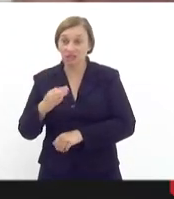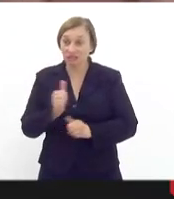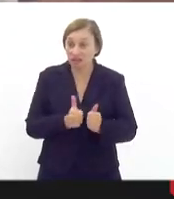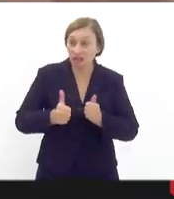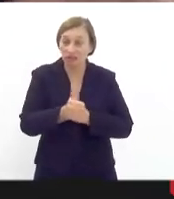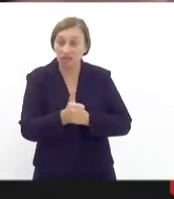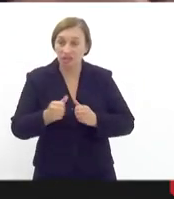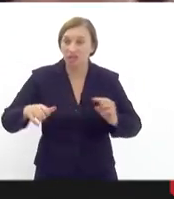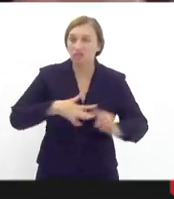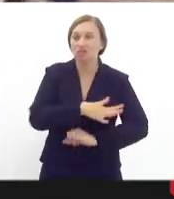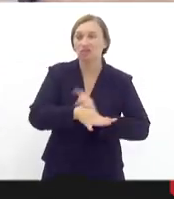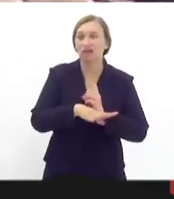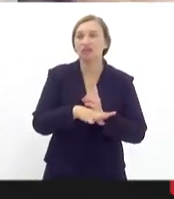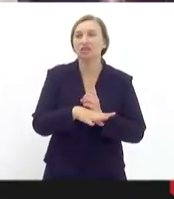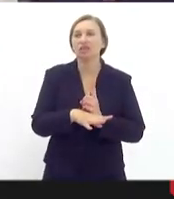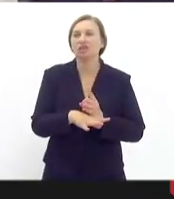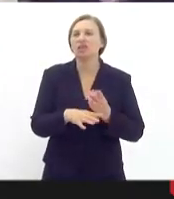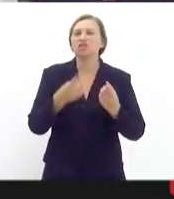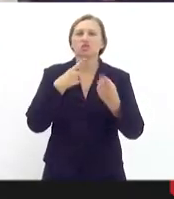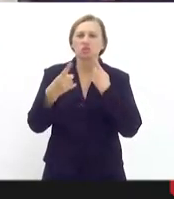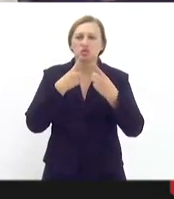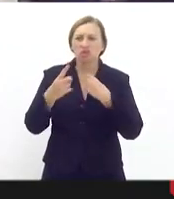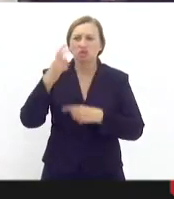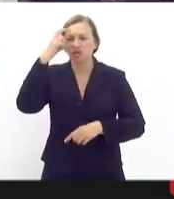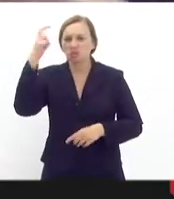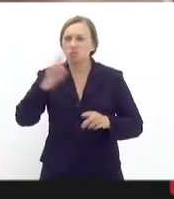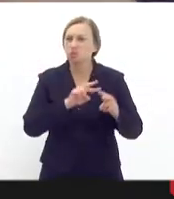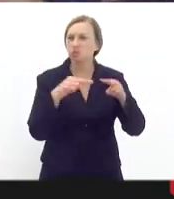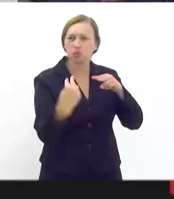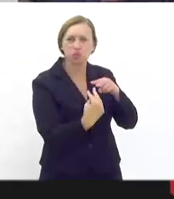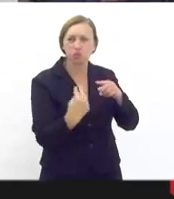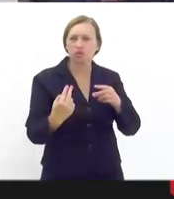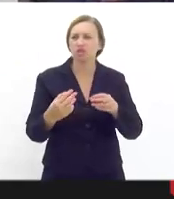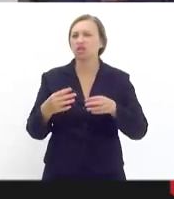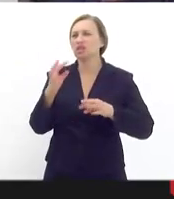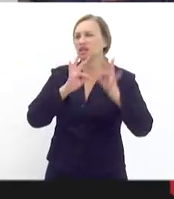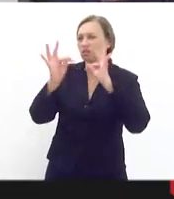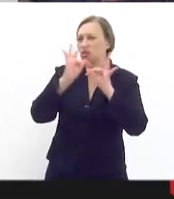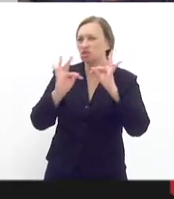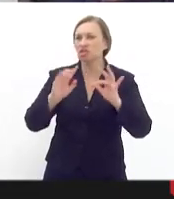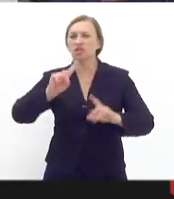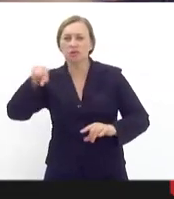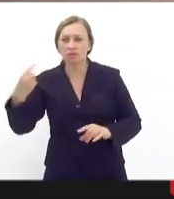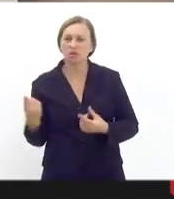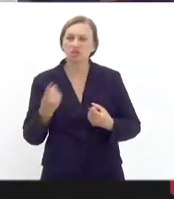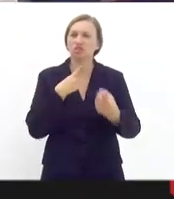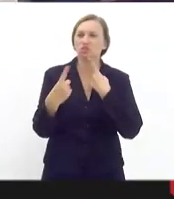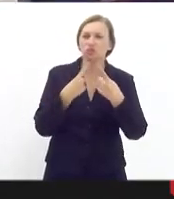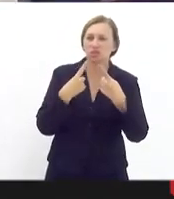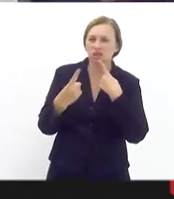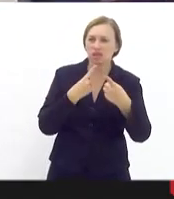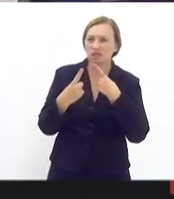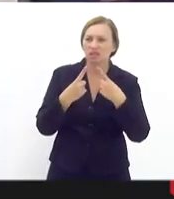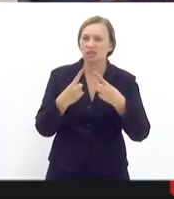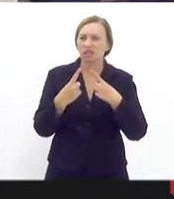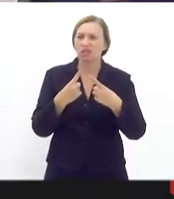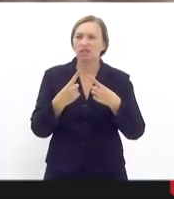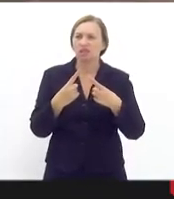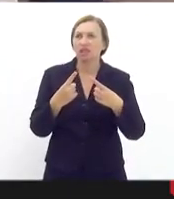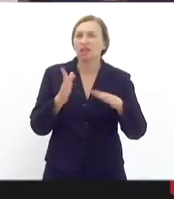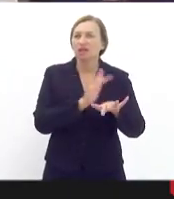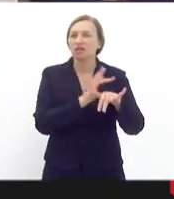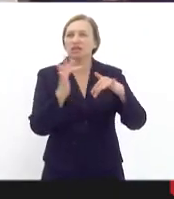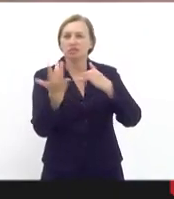da sociedade, discutindo a cultura digital, apropriação tecnológica, e depois veio discussões de, né, mídia preta,